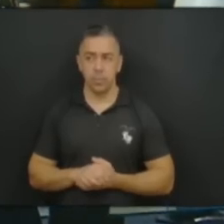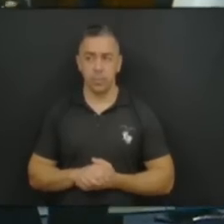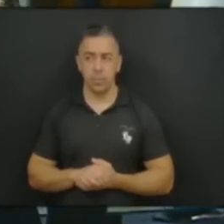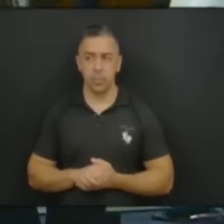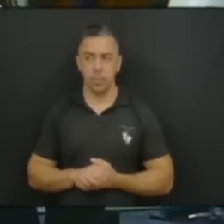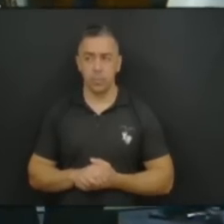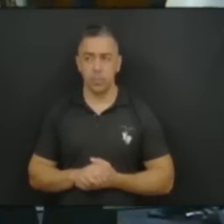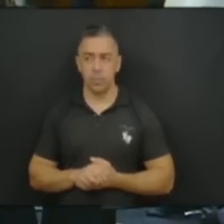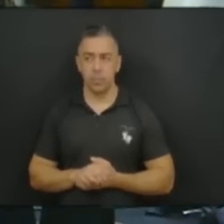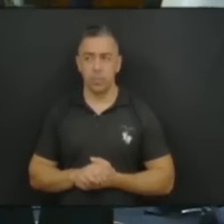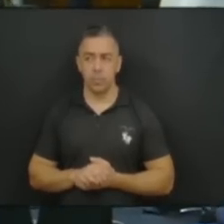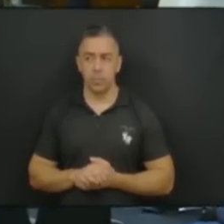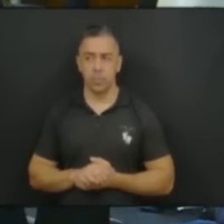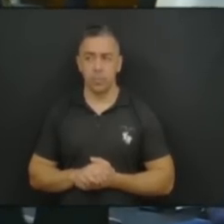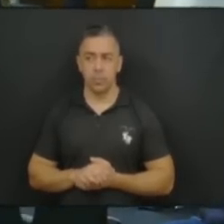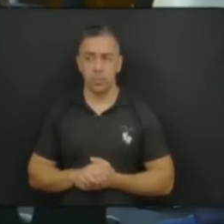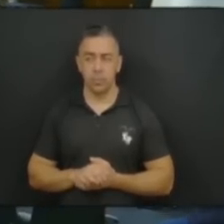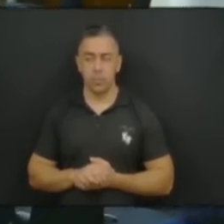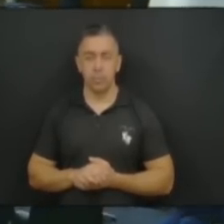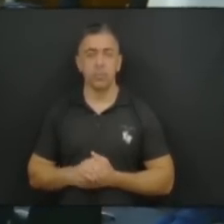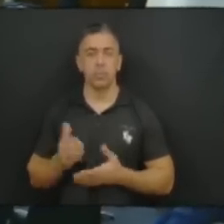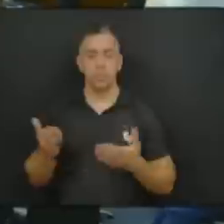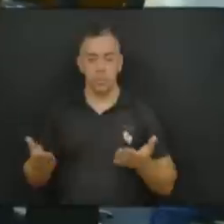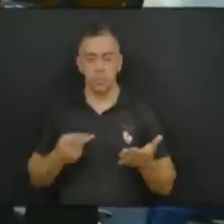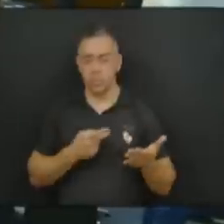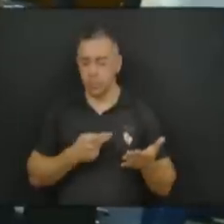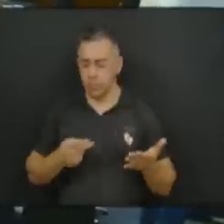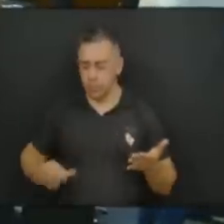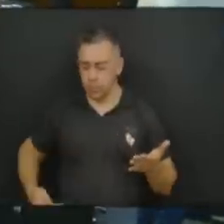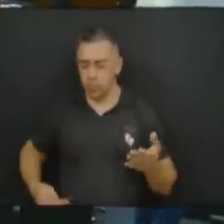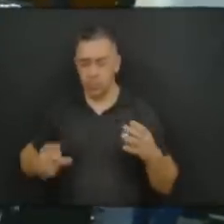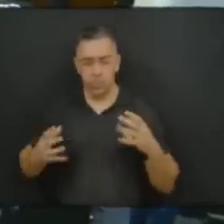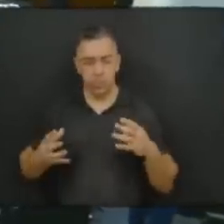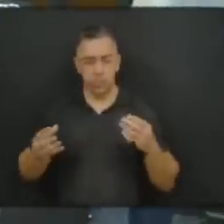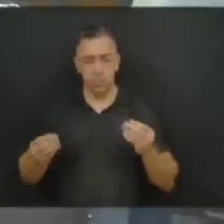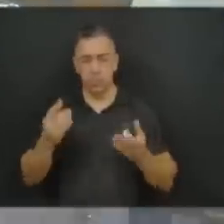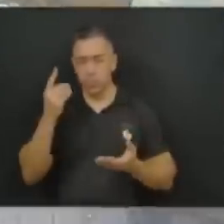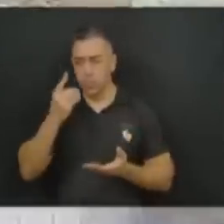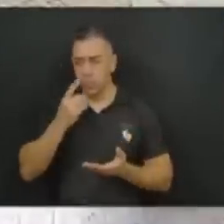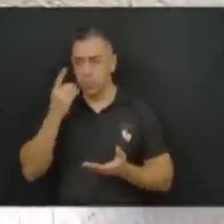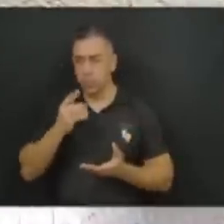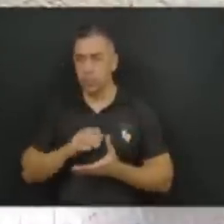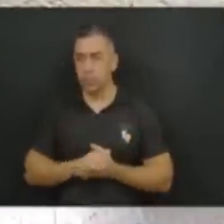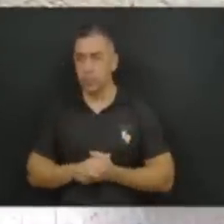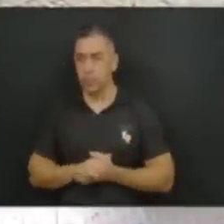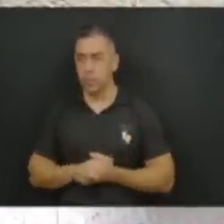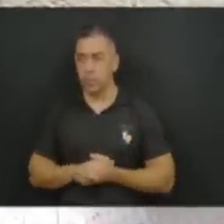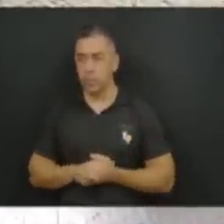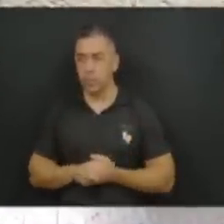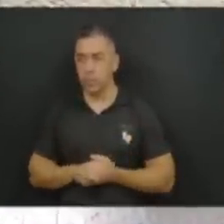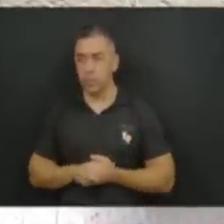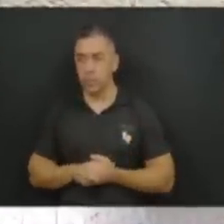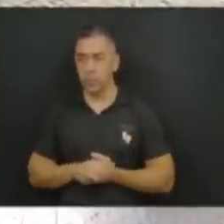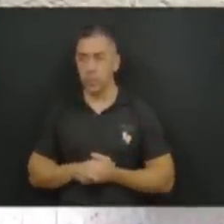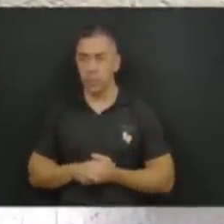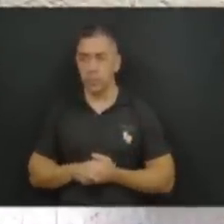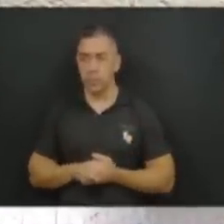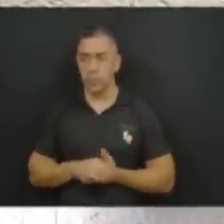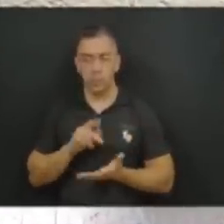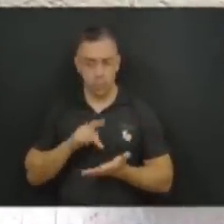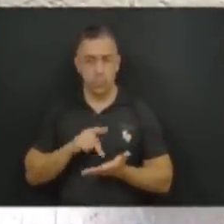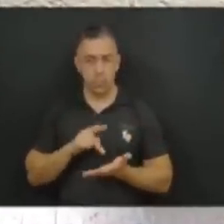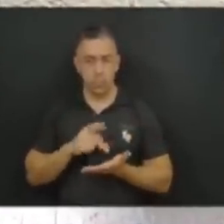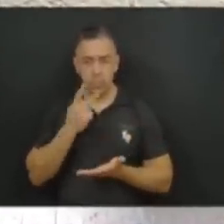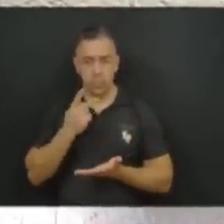eu sou presidente senhores deputados e o remédio falei isso Deputado o